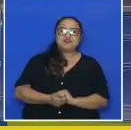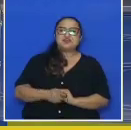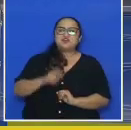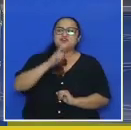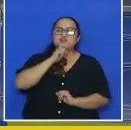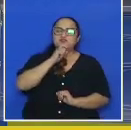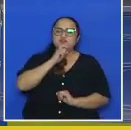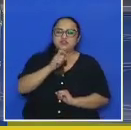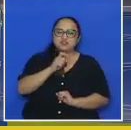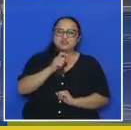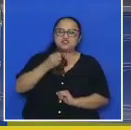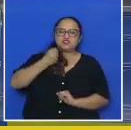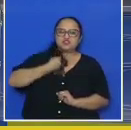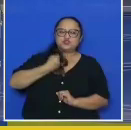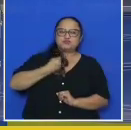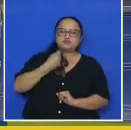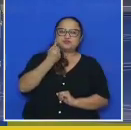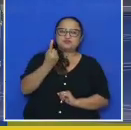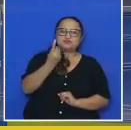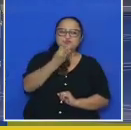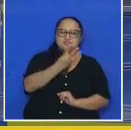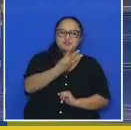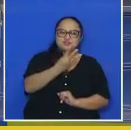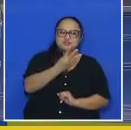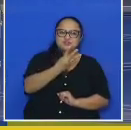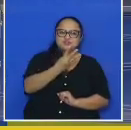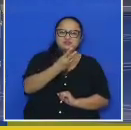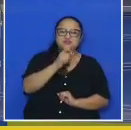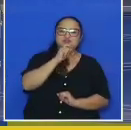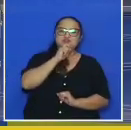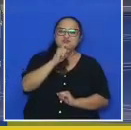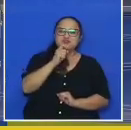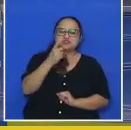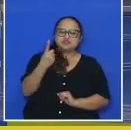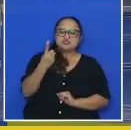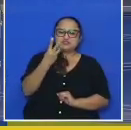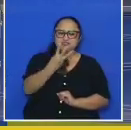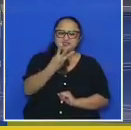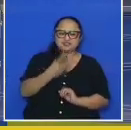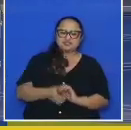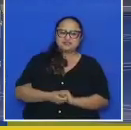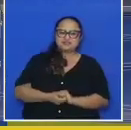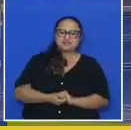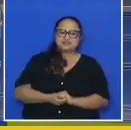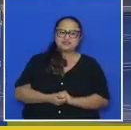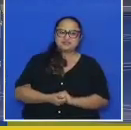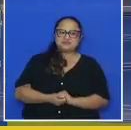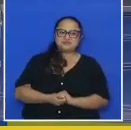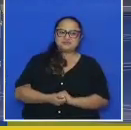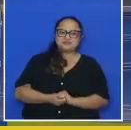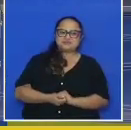Bola verde, número 13. Verde, número 13.